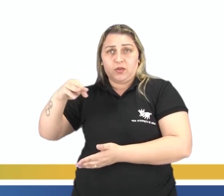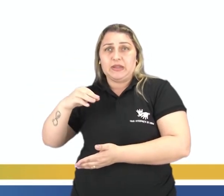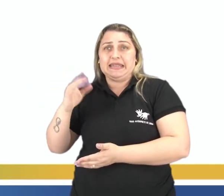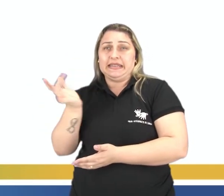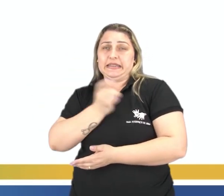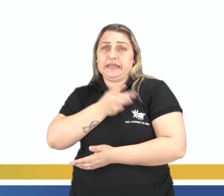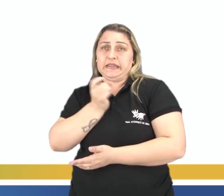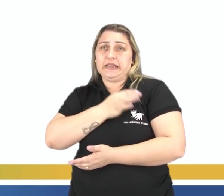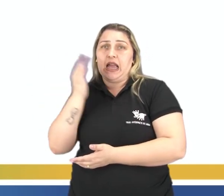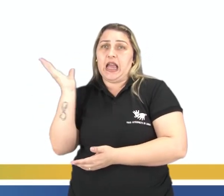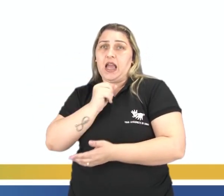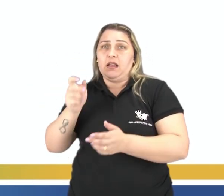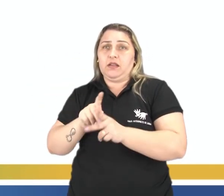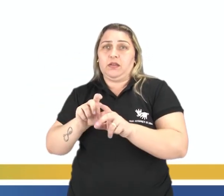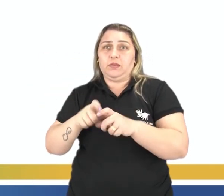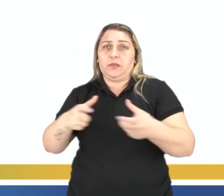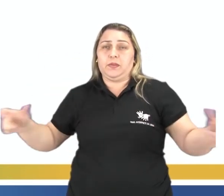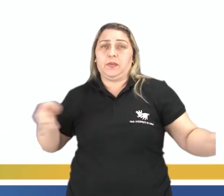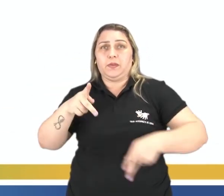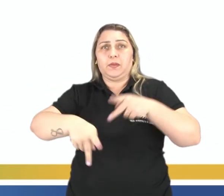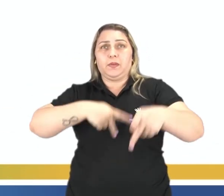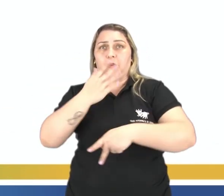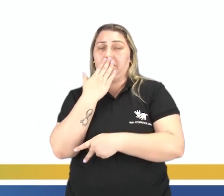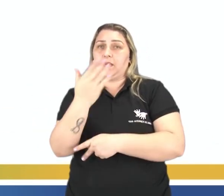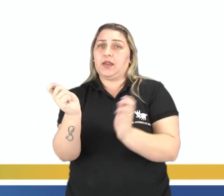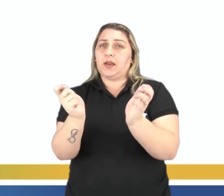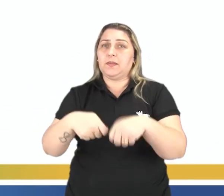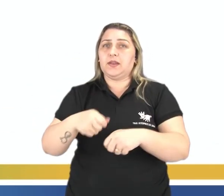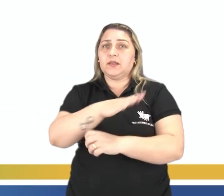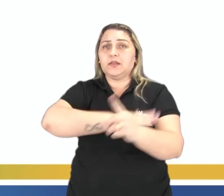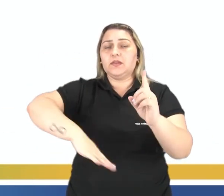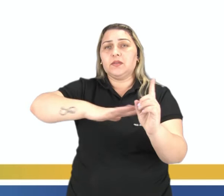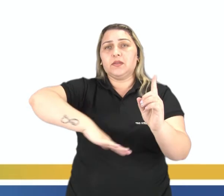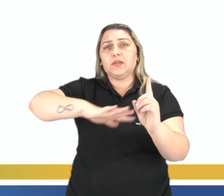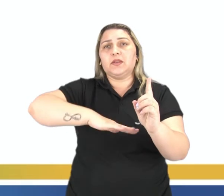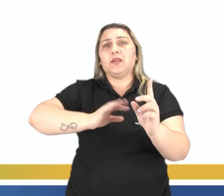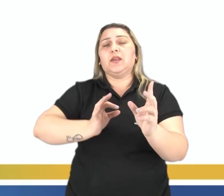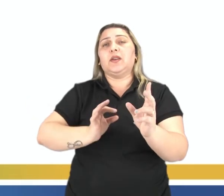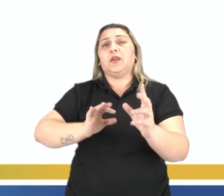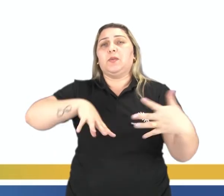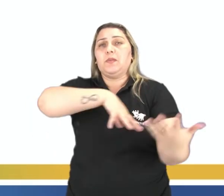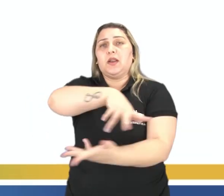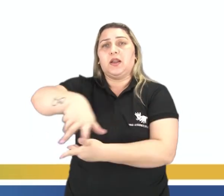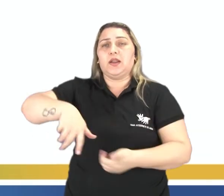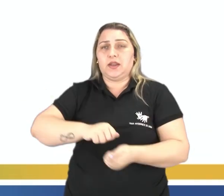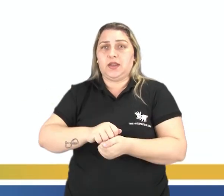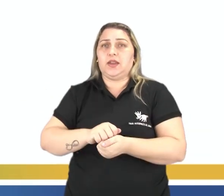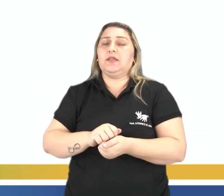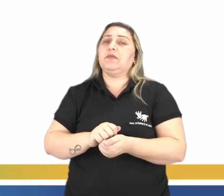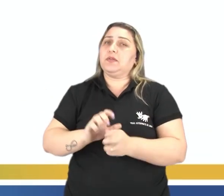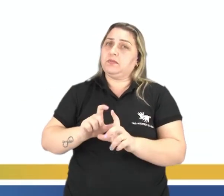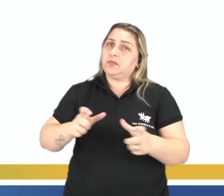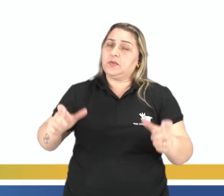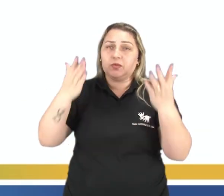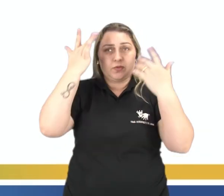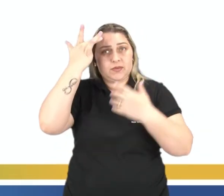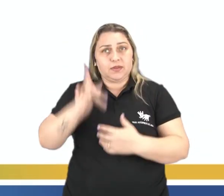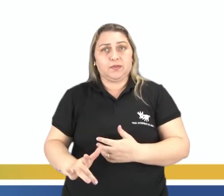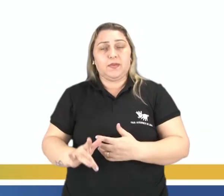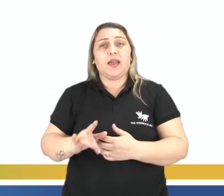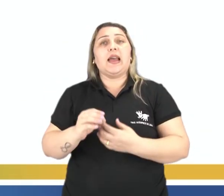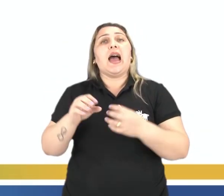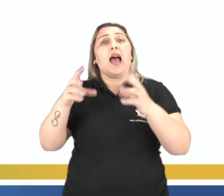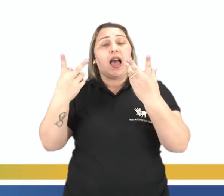o rápido crescimento populacional frente à capacidade da sociedade e do planeta em lidar com esse crescimento, na